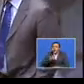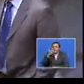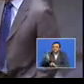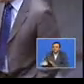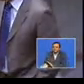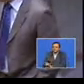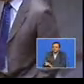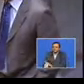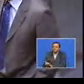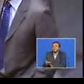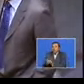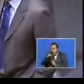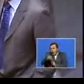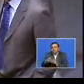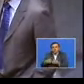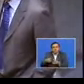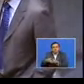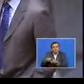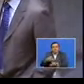Brasil, que é o governo petista.